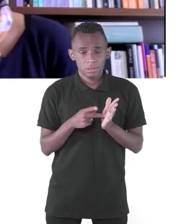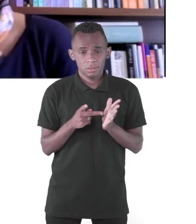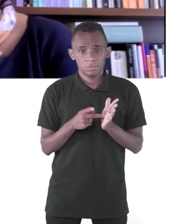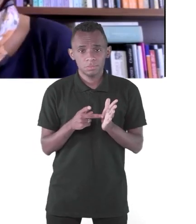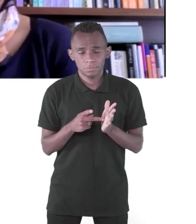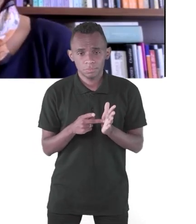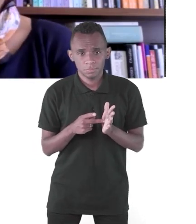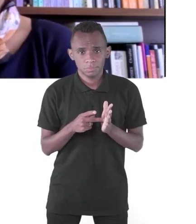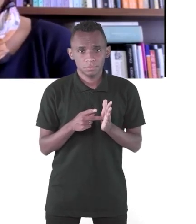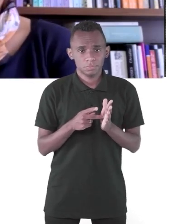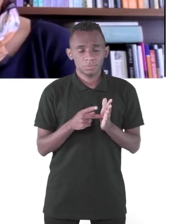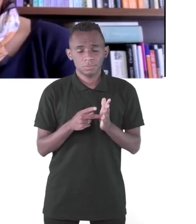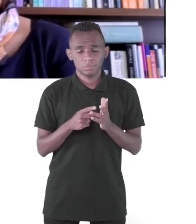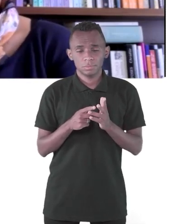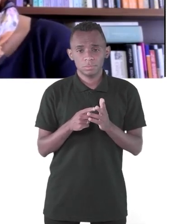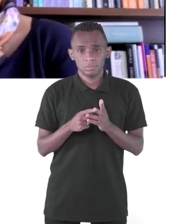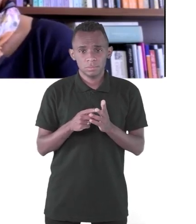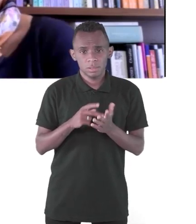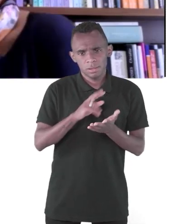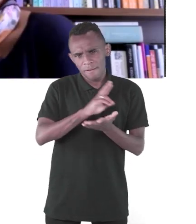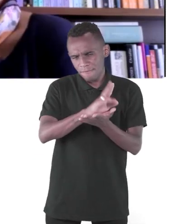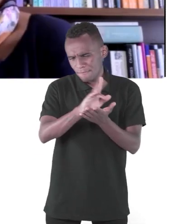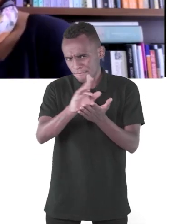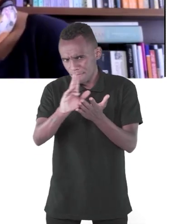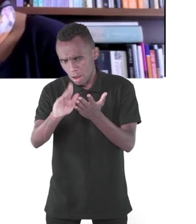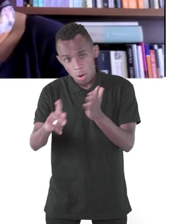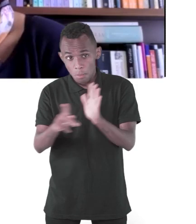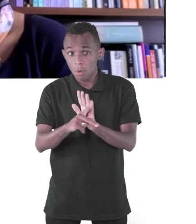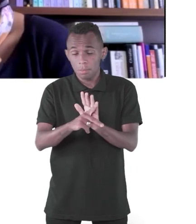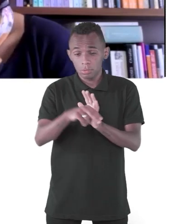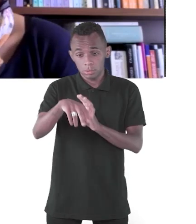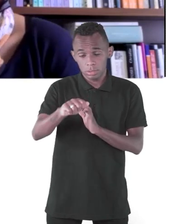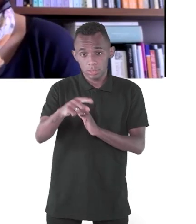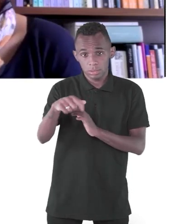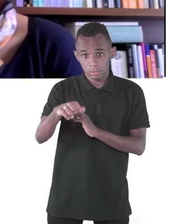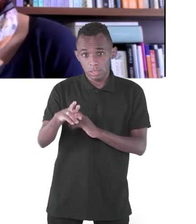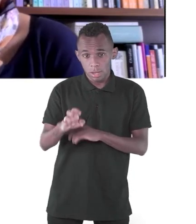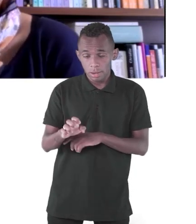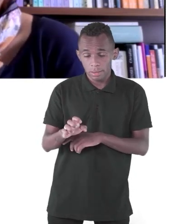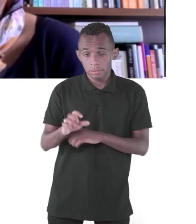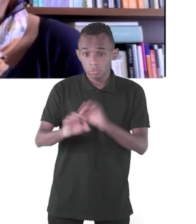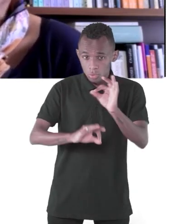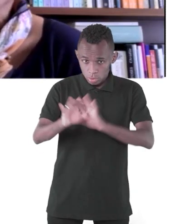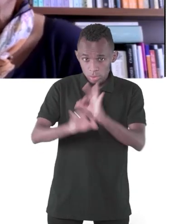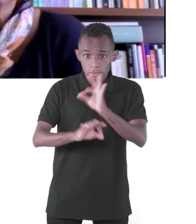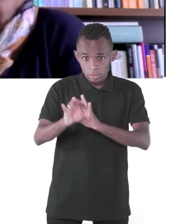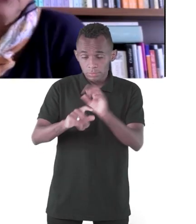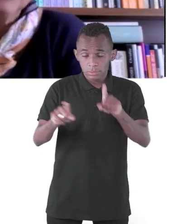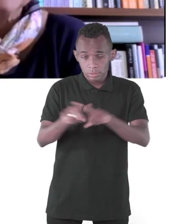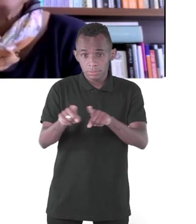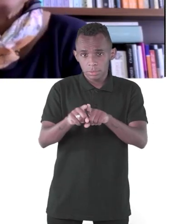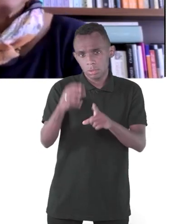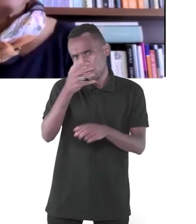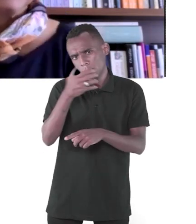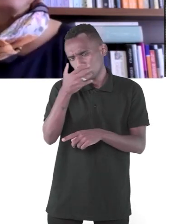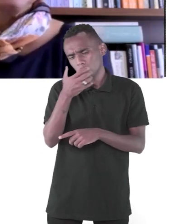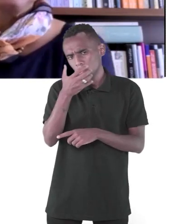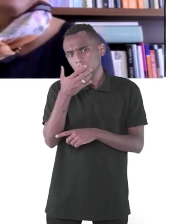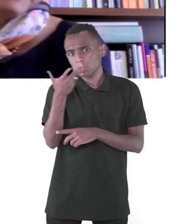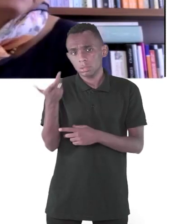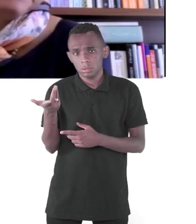verdade, muitos deles, o próprio Nazaré, né? Fazia isso, não por acaso a música Odeon,